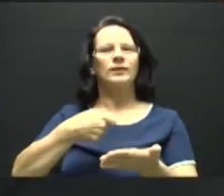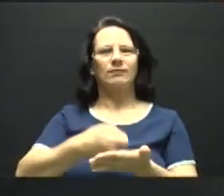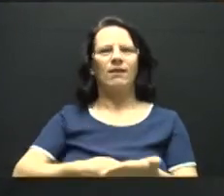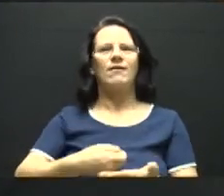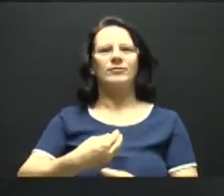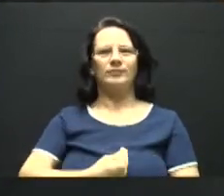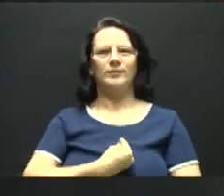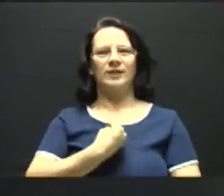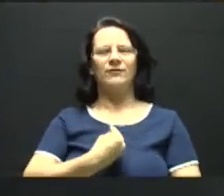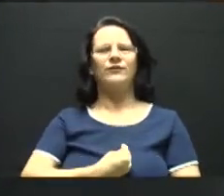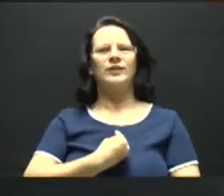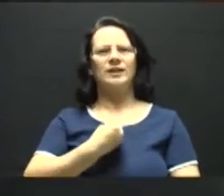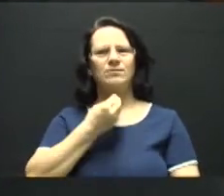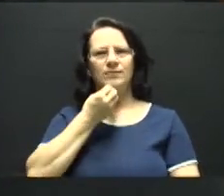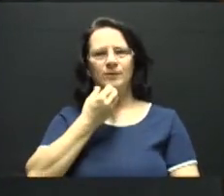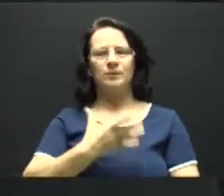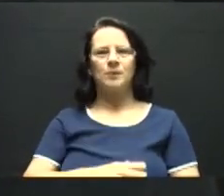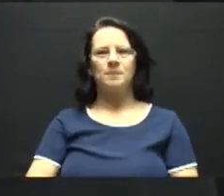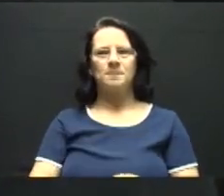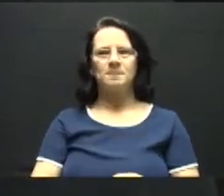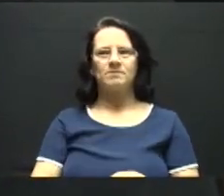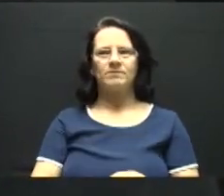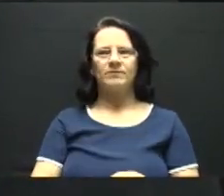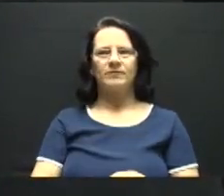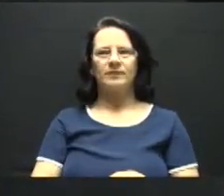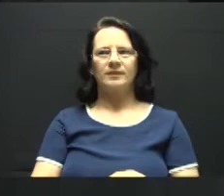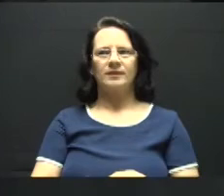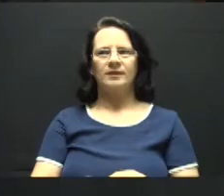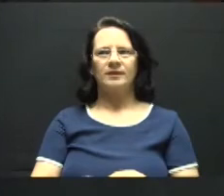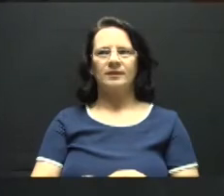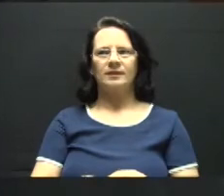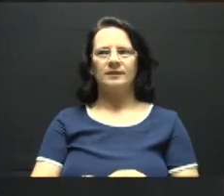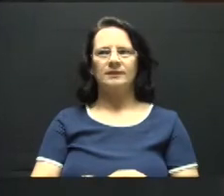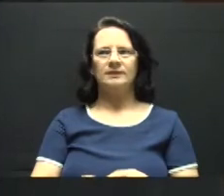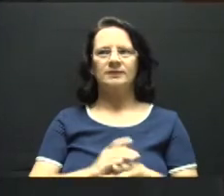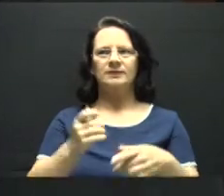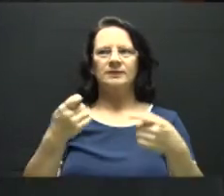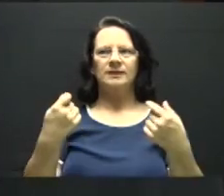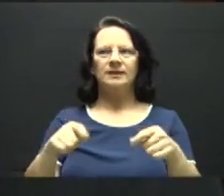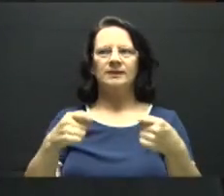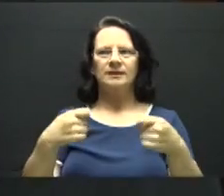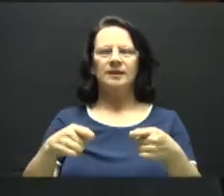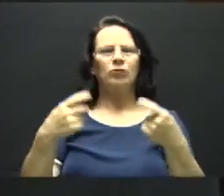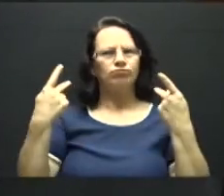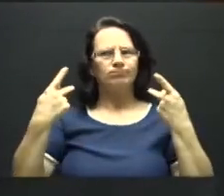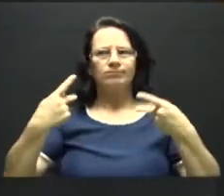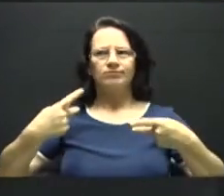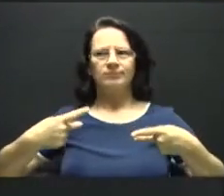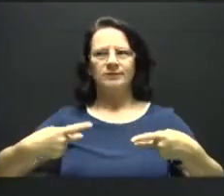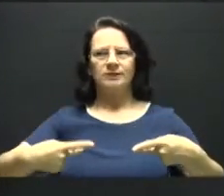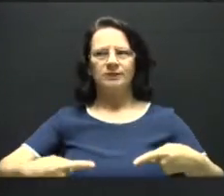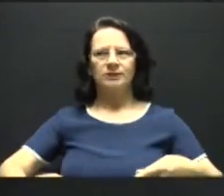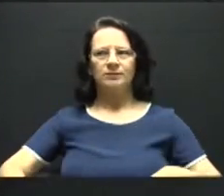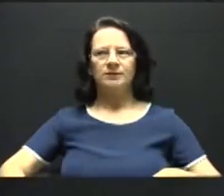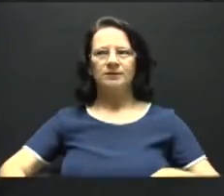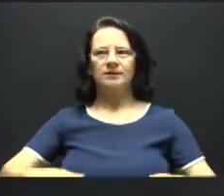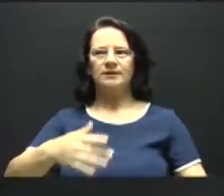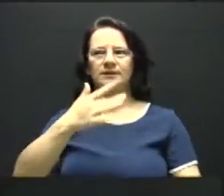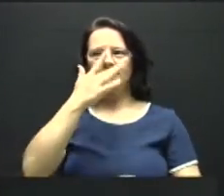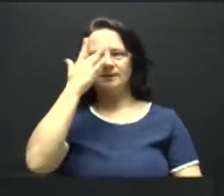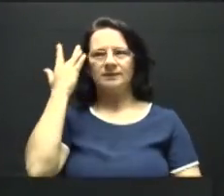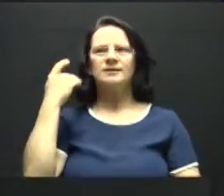vida né eu dizia na minha fala com o morador a necessidade de humanização do humano